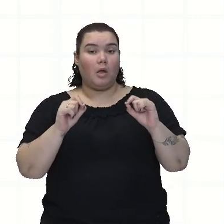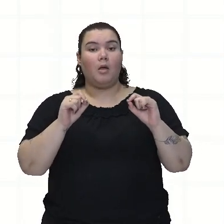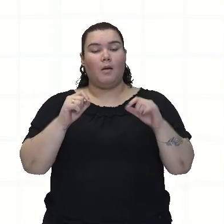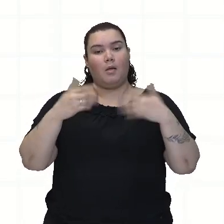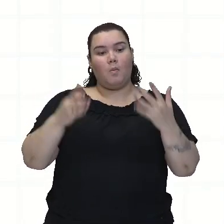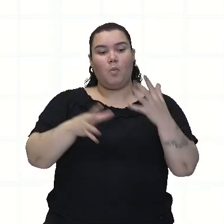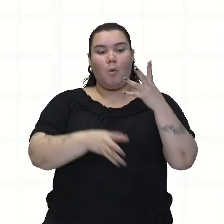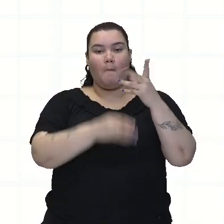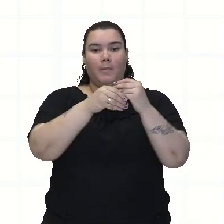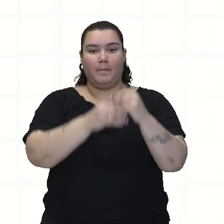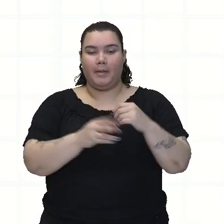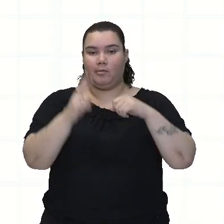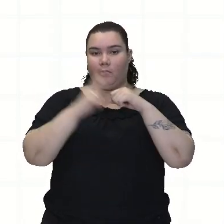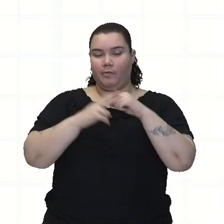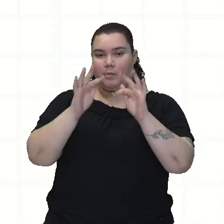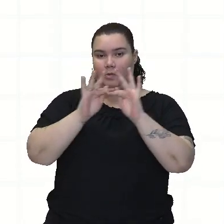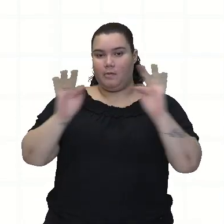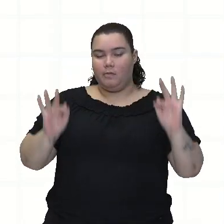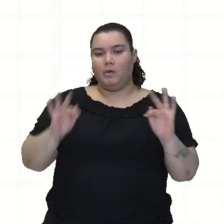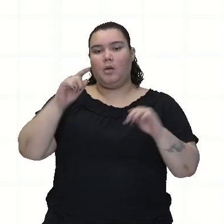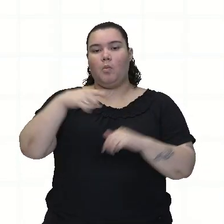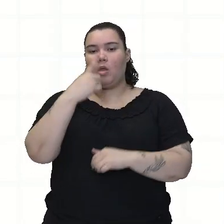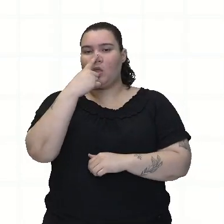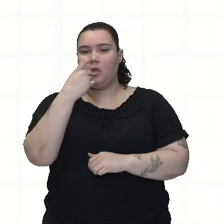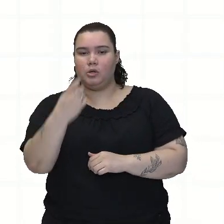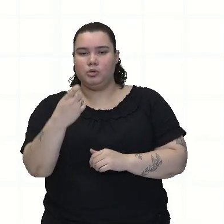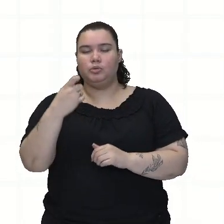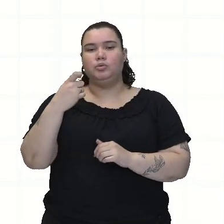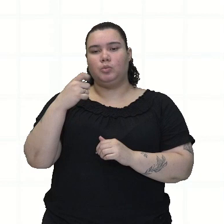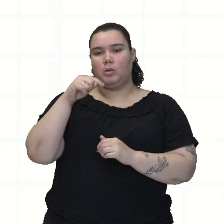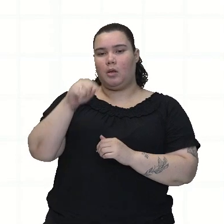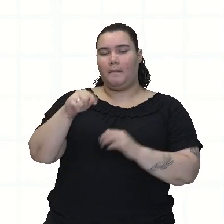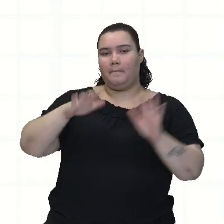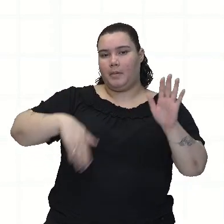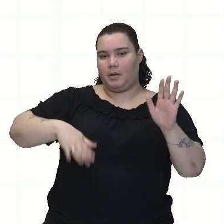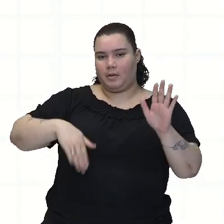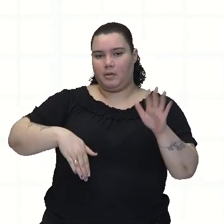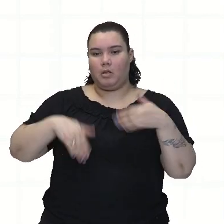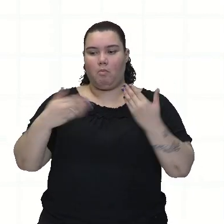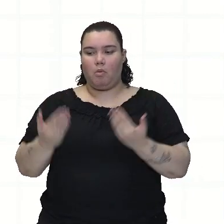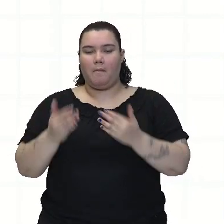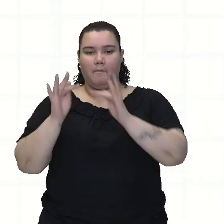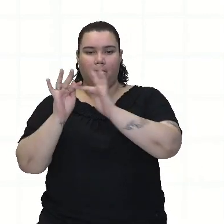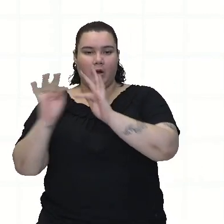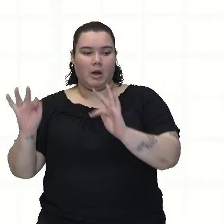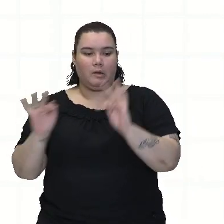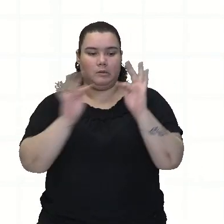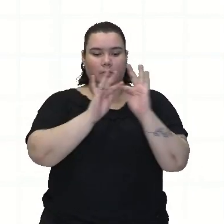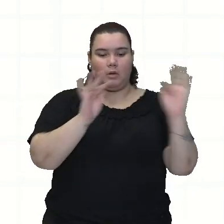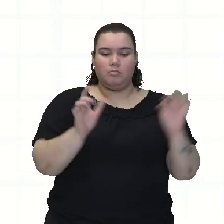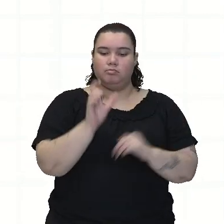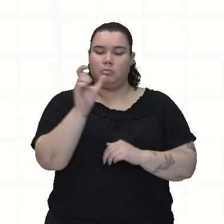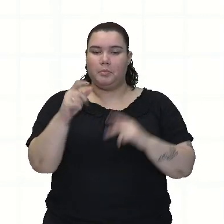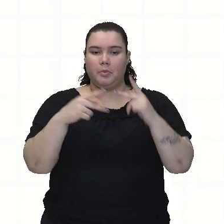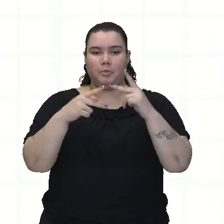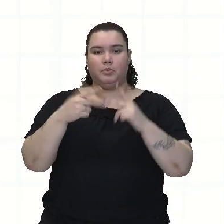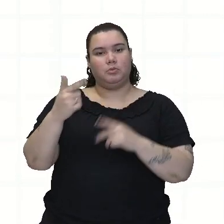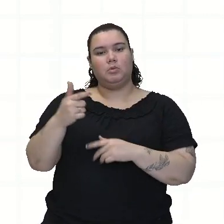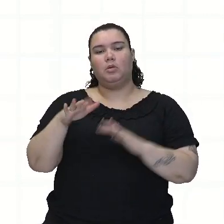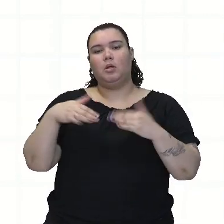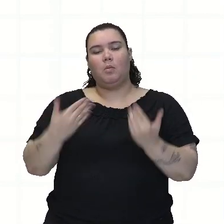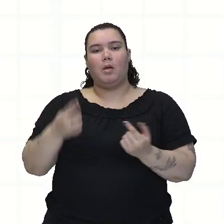complemento, o lixo da praia. Entre os dois, só há um artigo, não há preposição. Então, eu tenho